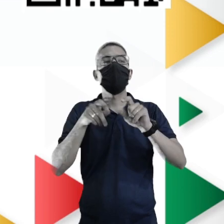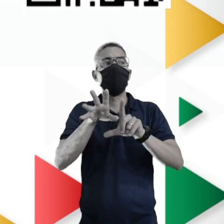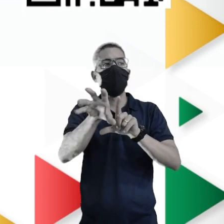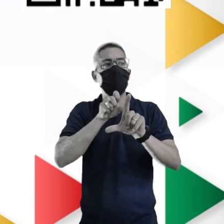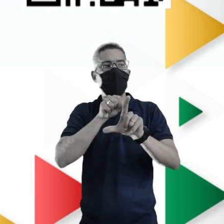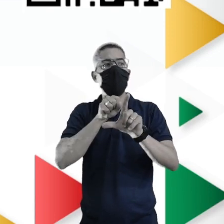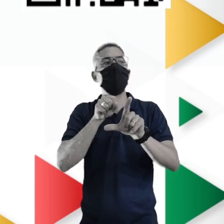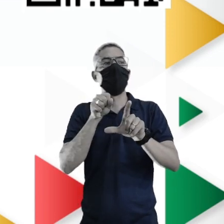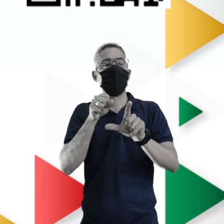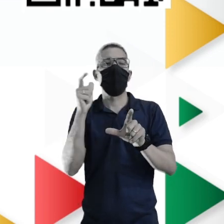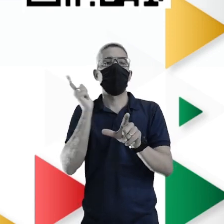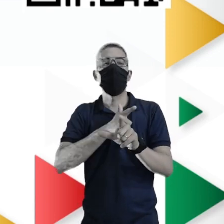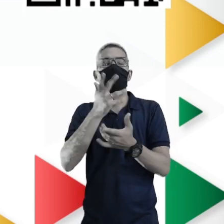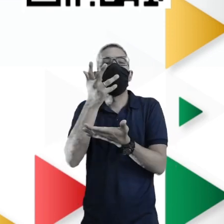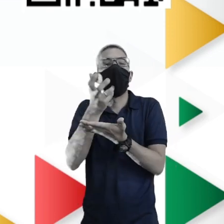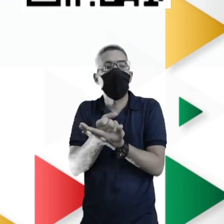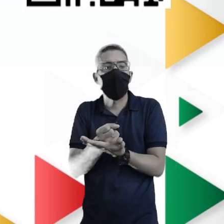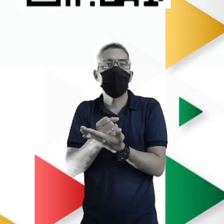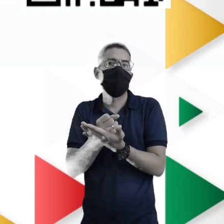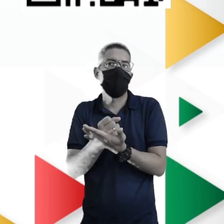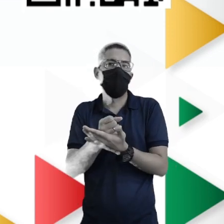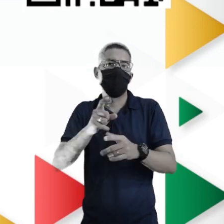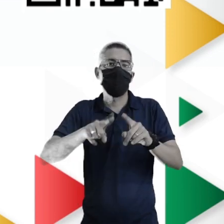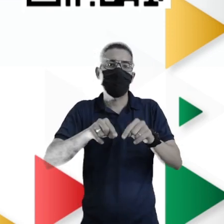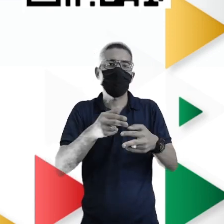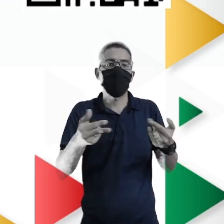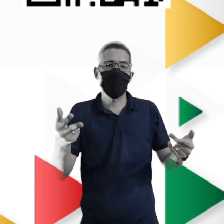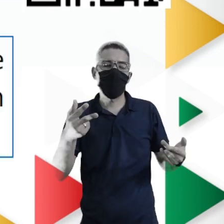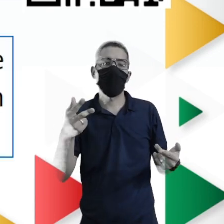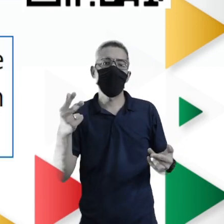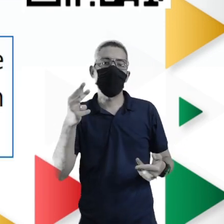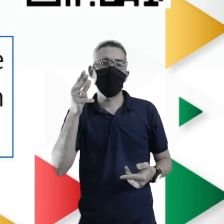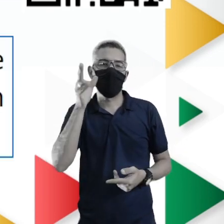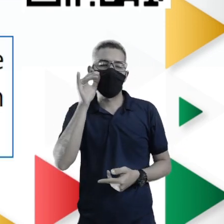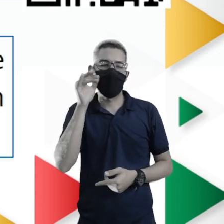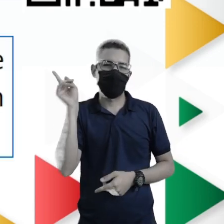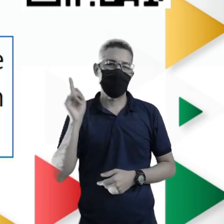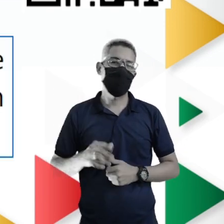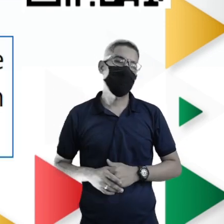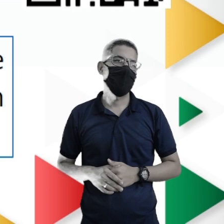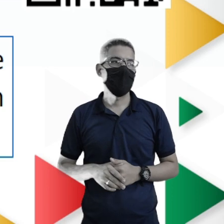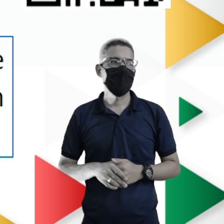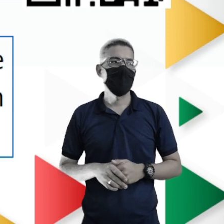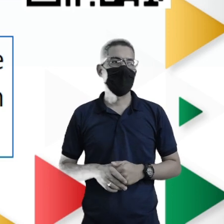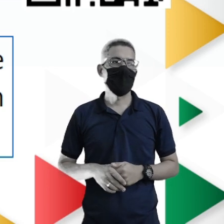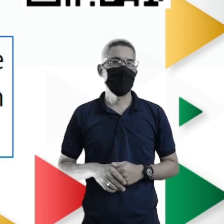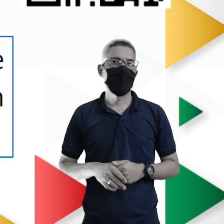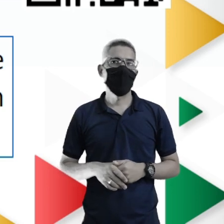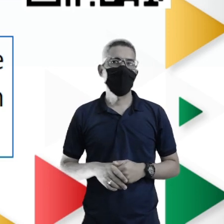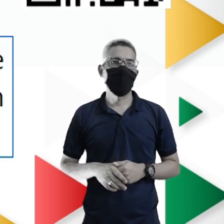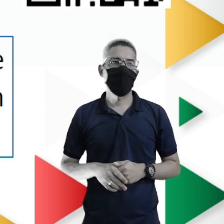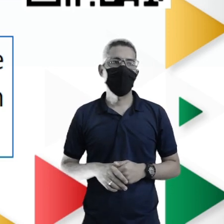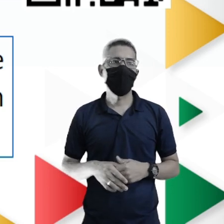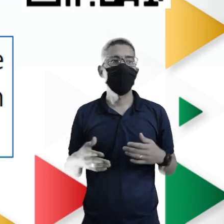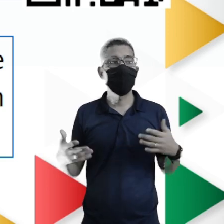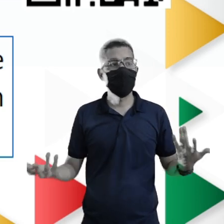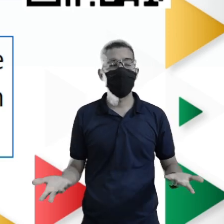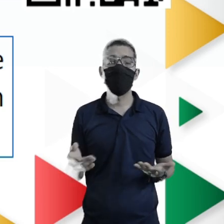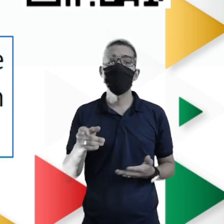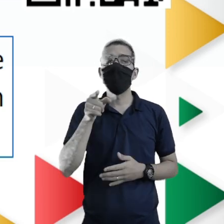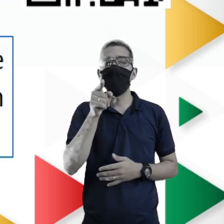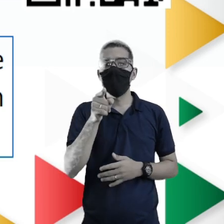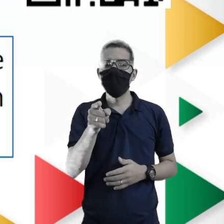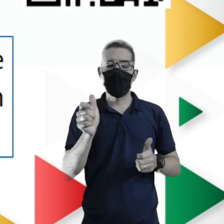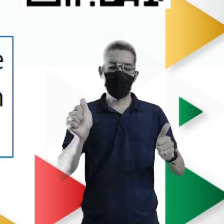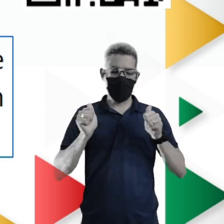vai baixar material muito interessante que a gente fez com o maior prazer para você, tá? E busque informações, não